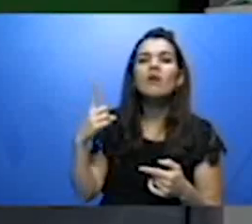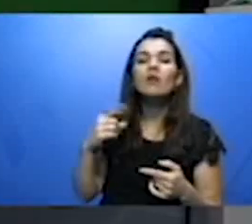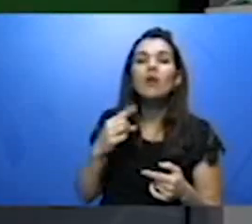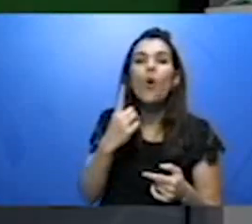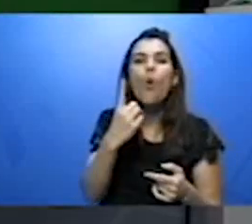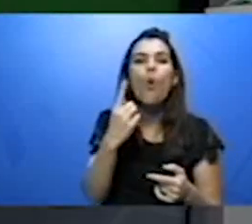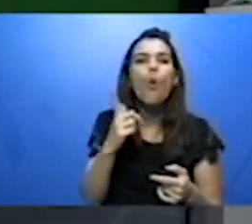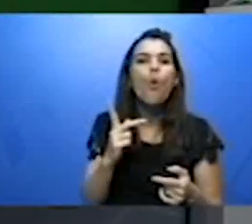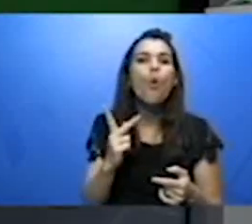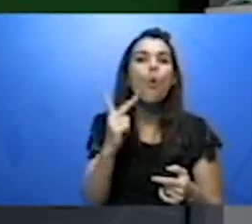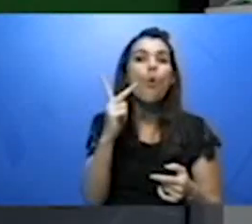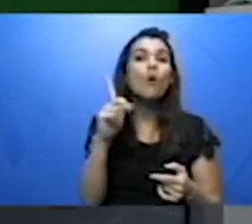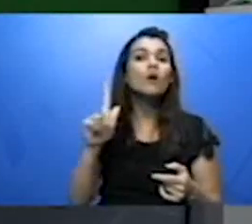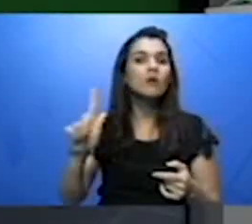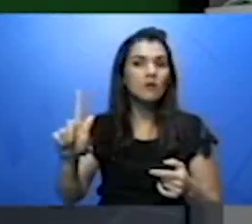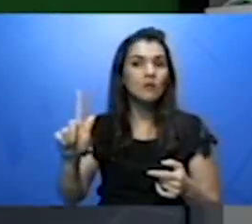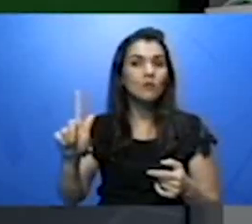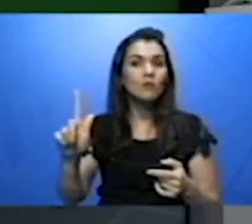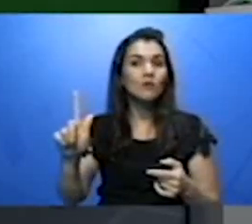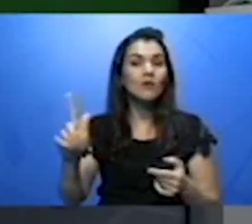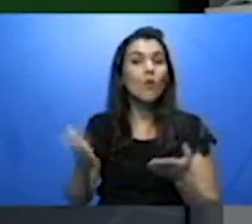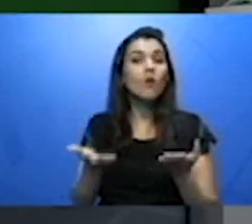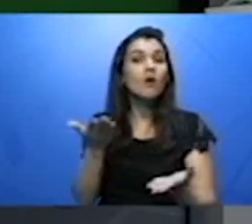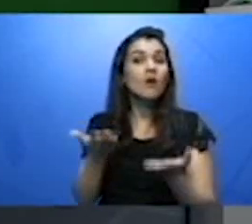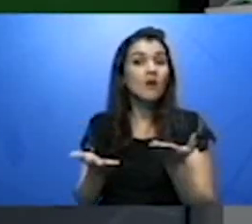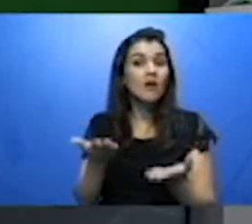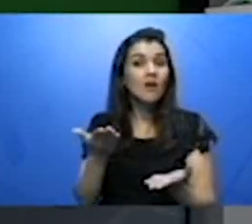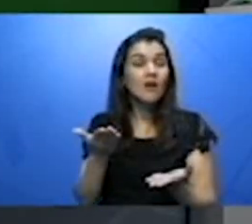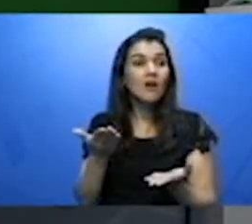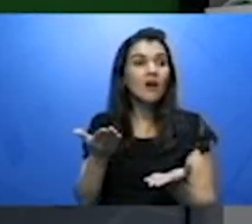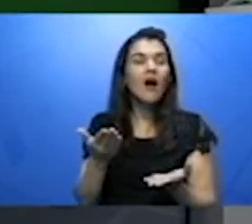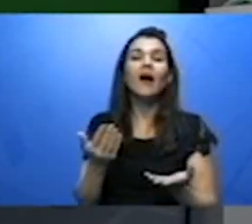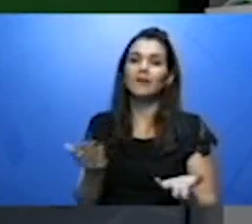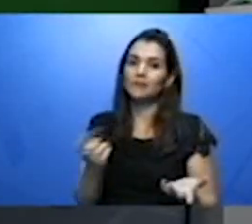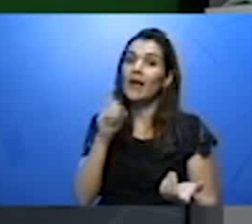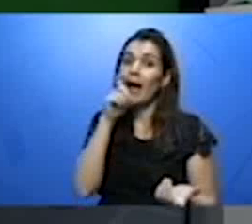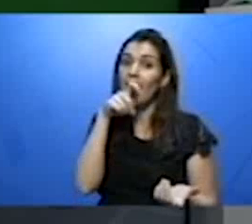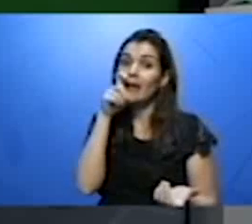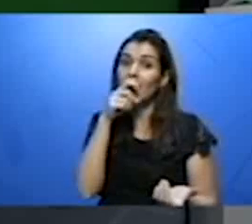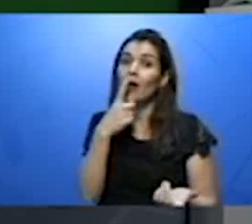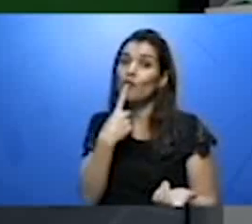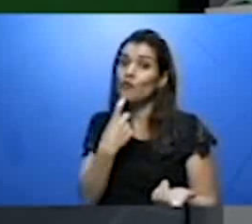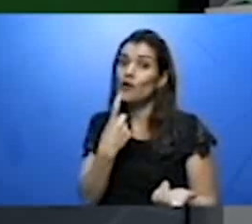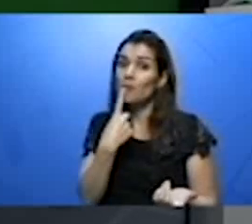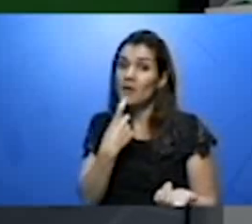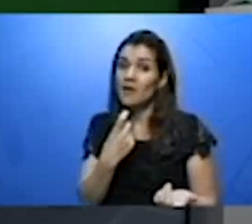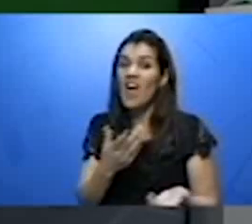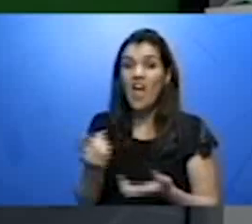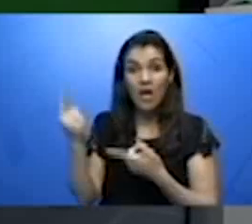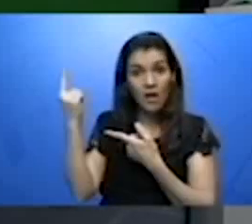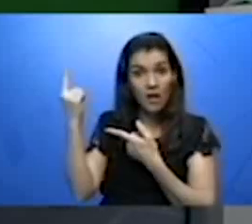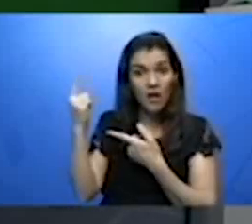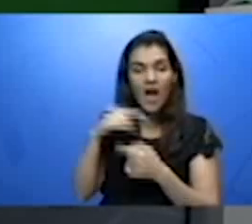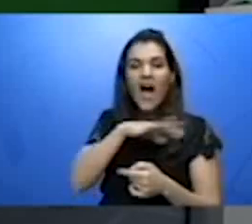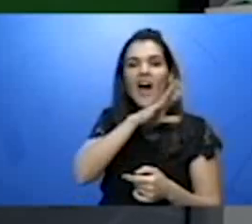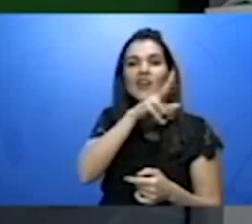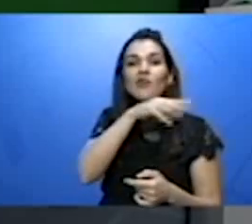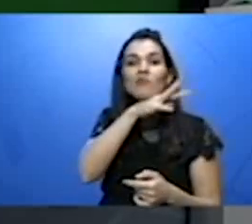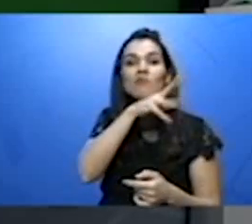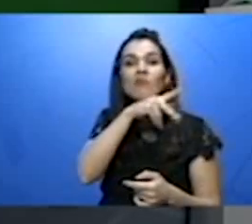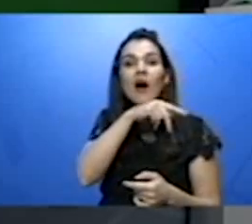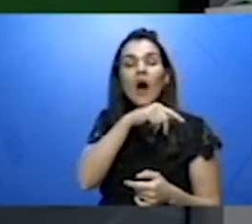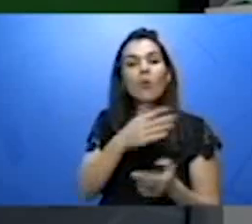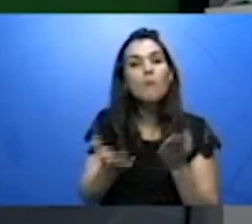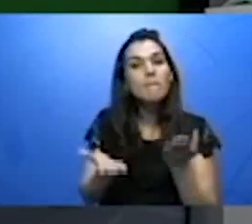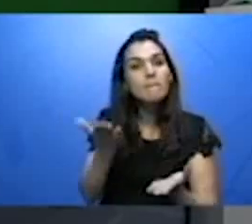Kg a aqui ó um exemplo arara vermelha ela é uma Esse é um animal